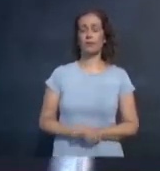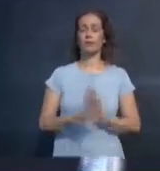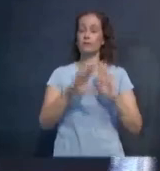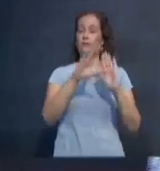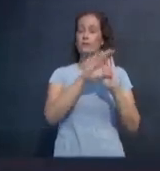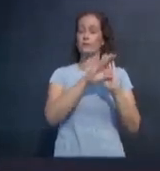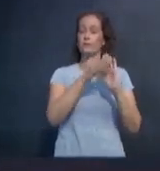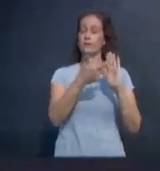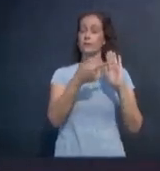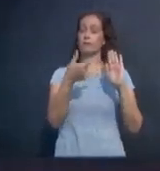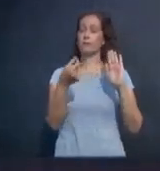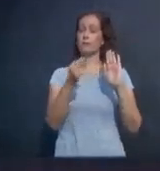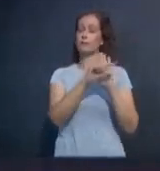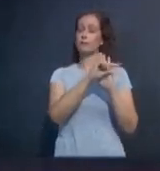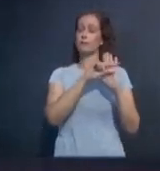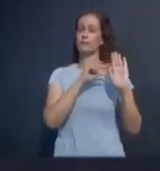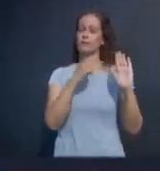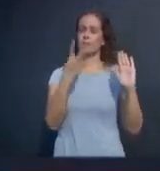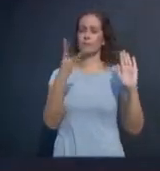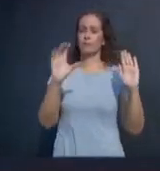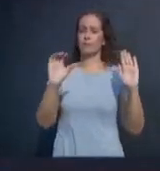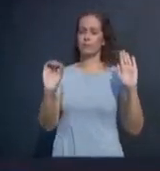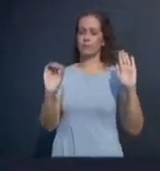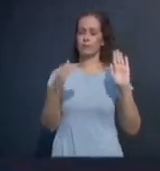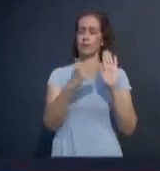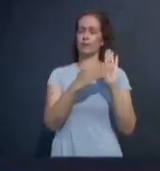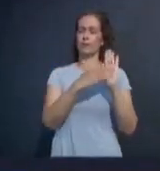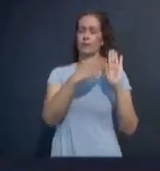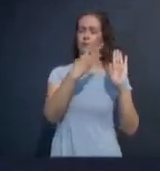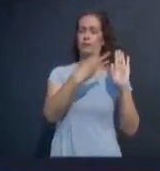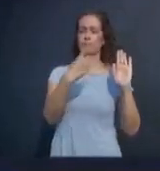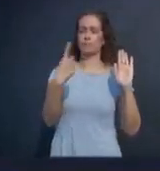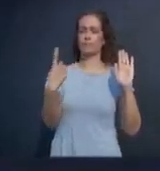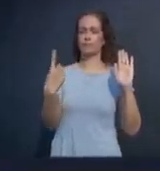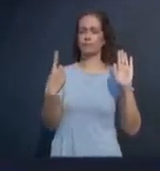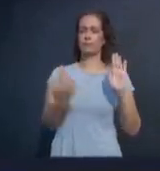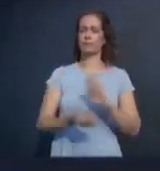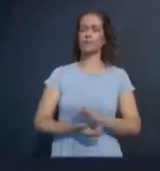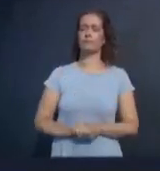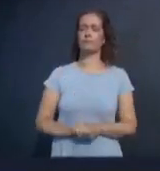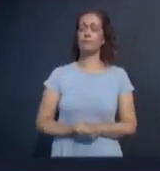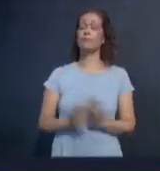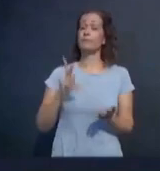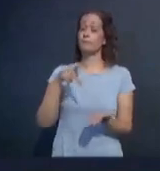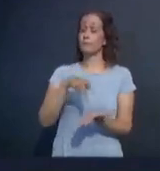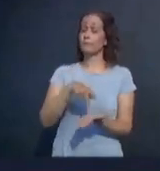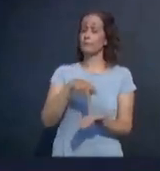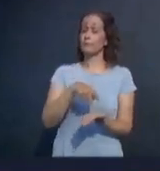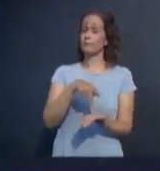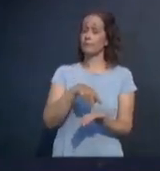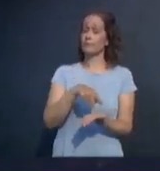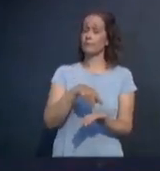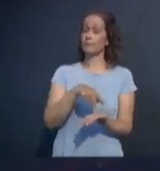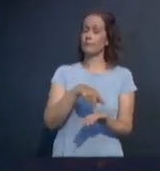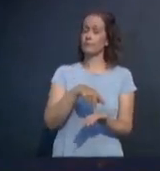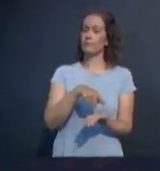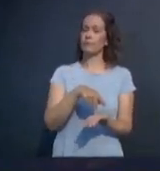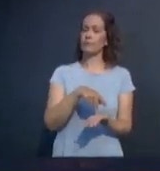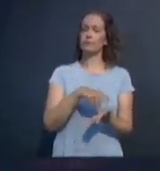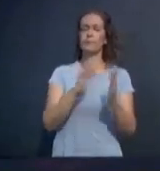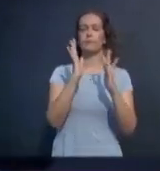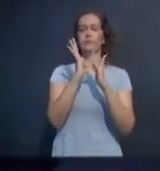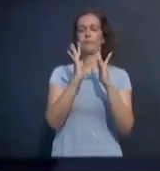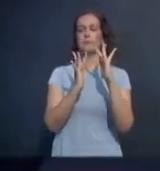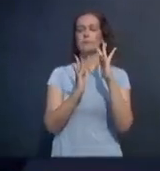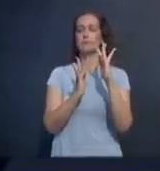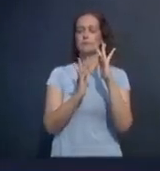Capítulo 20, verso 30. E 31. Na verdade, fez